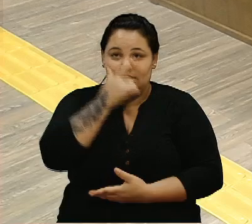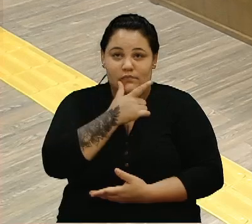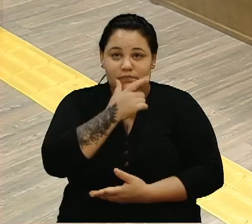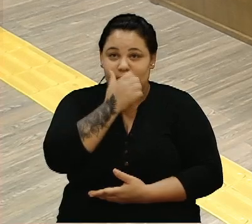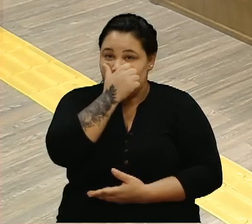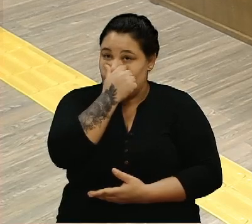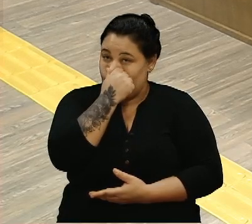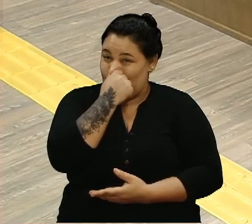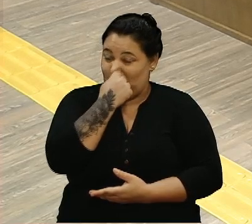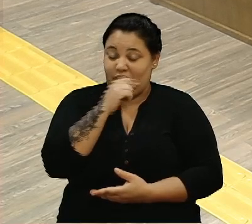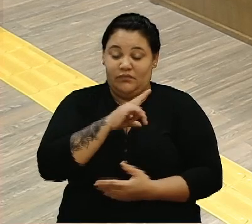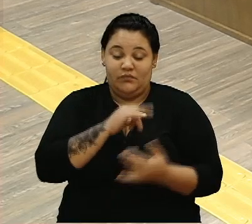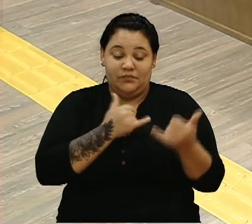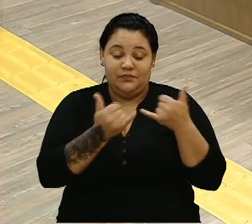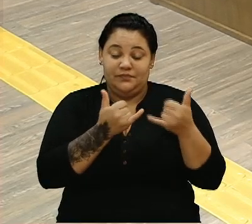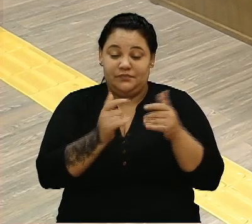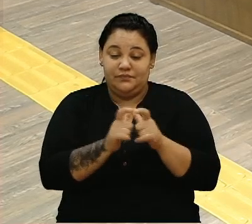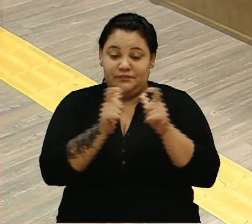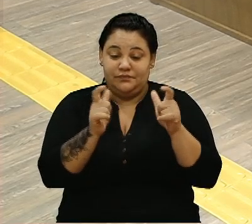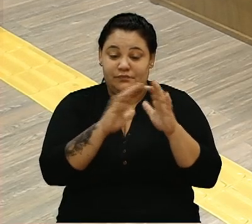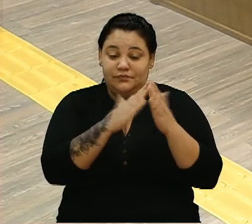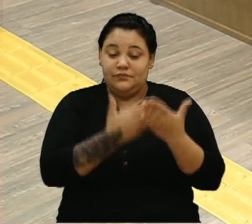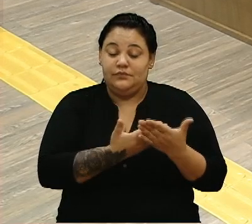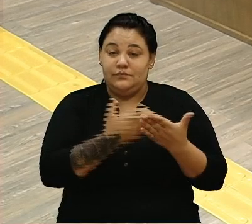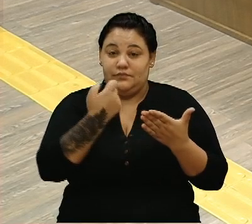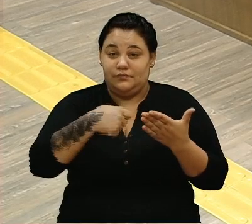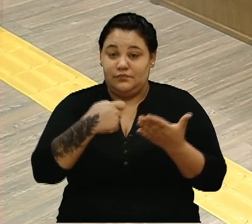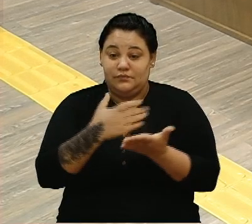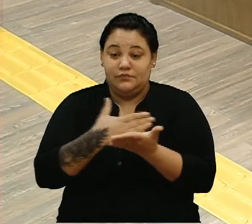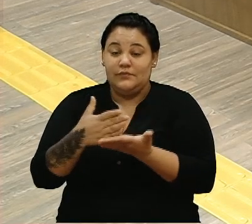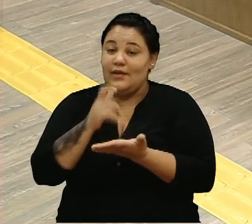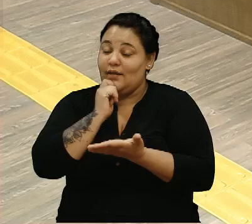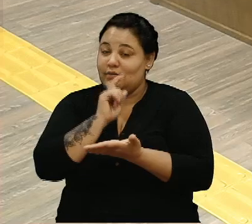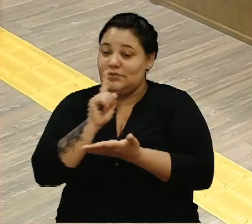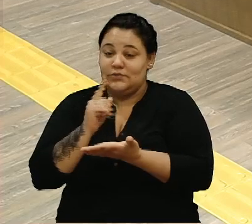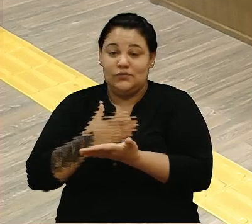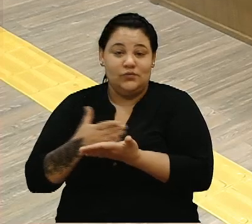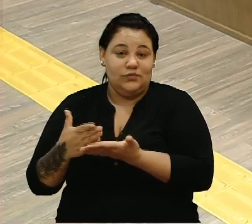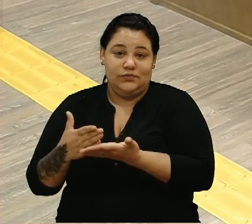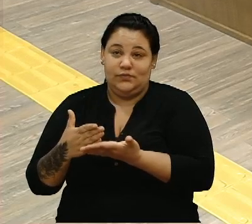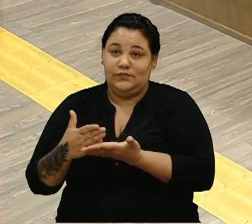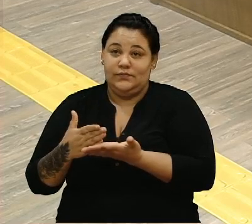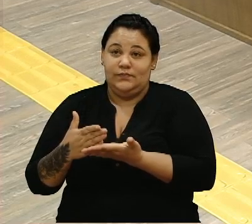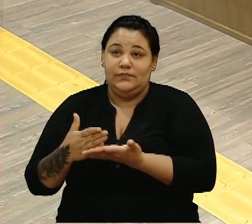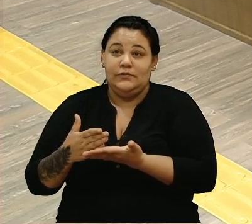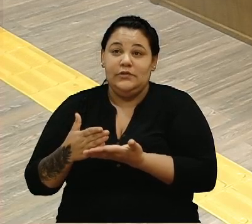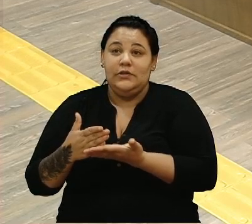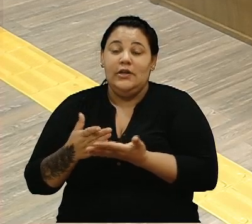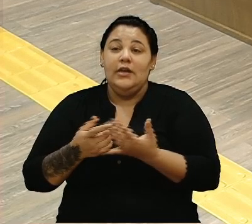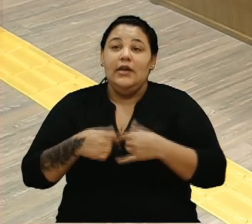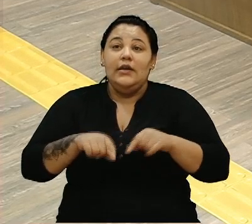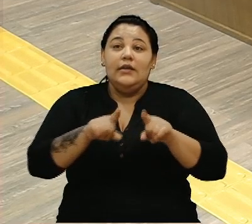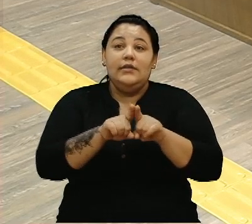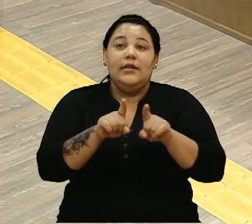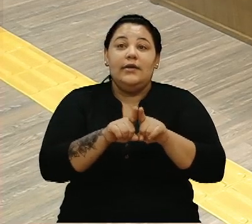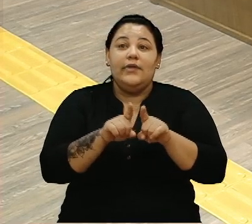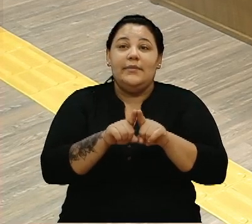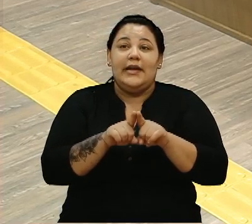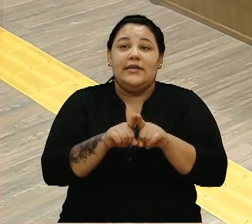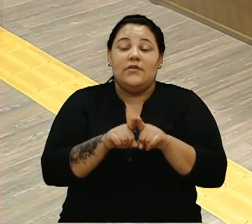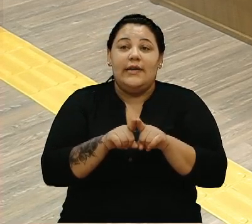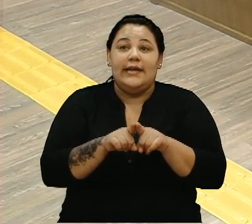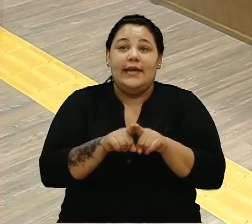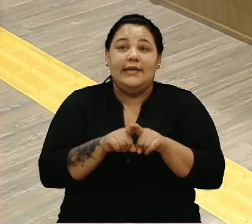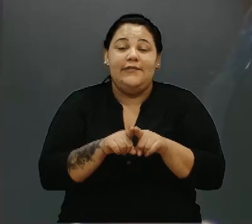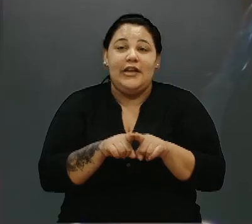de ampliação de escola que deveria já ter começado e não começou, e isso faz com que as crianças tenham que ir para outros bairros e aí gera